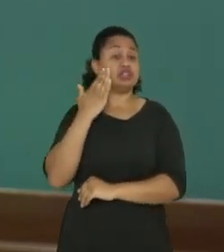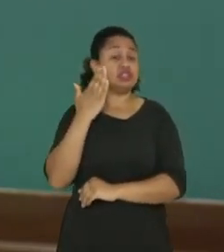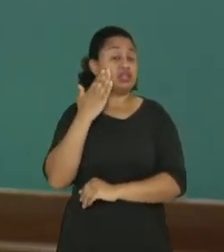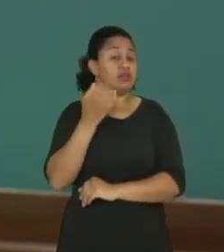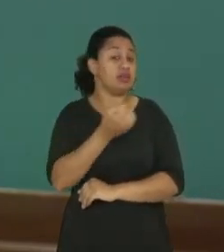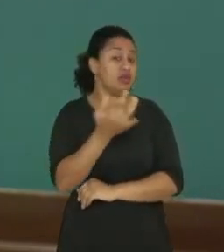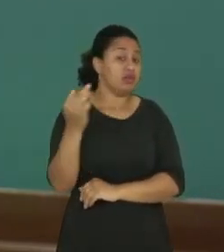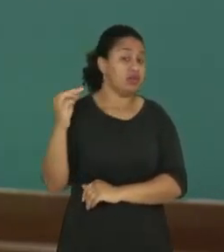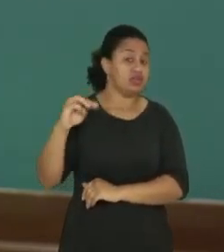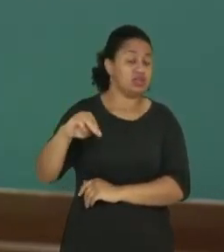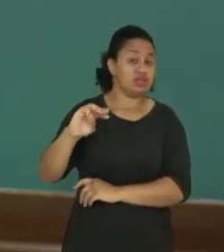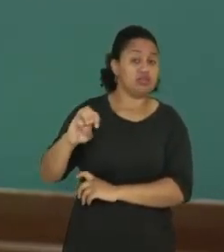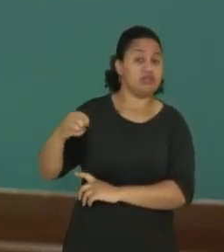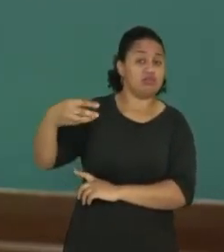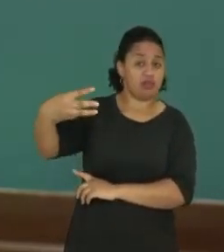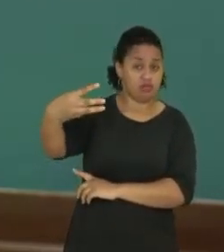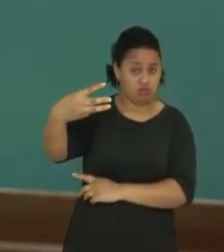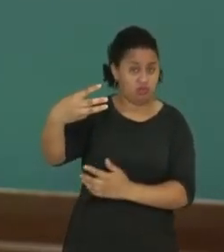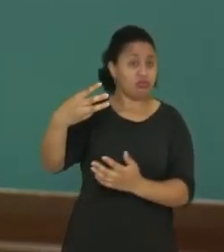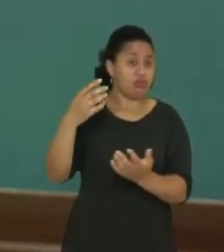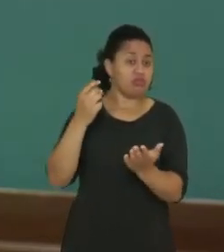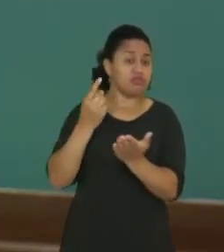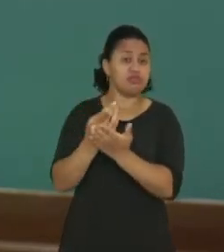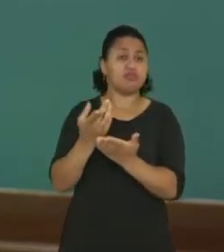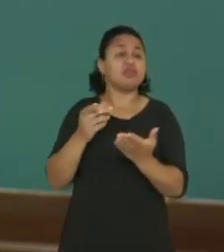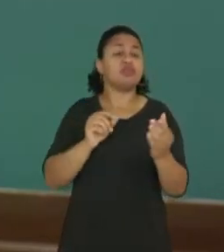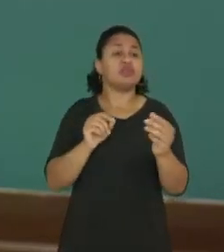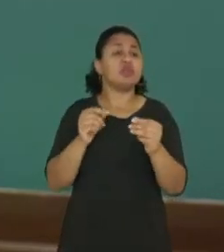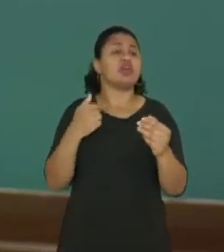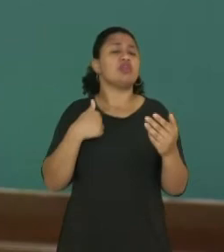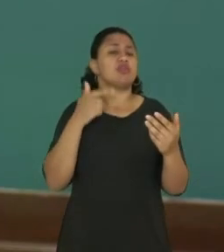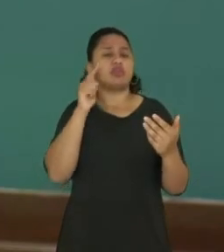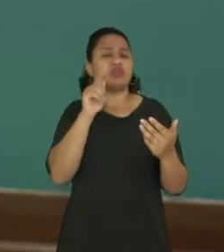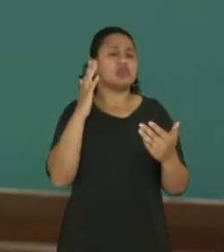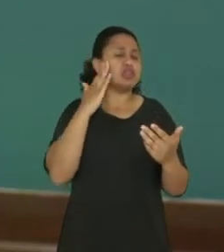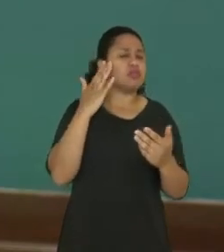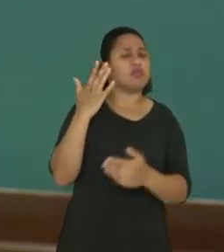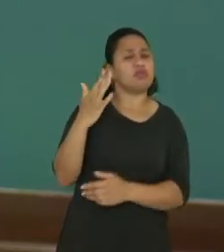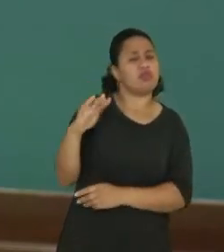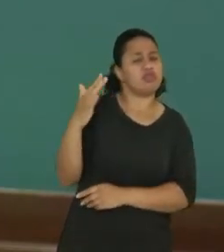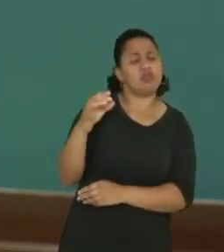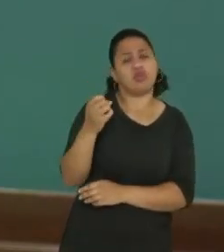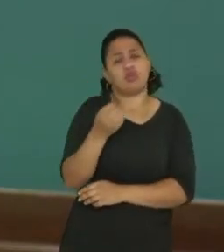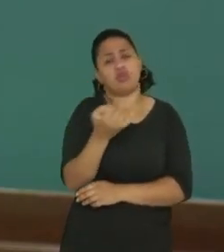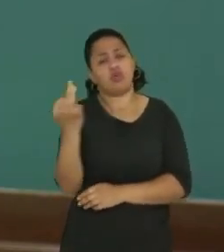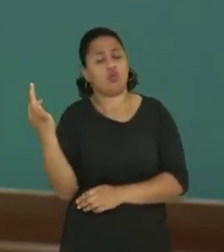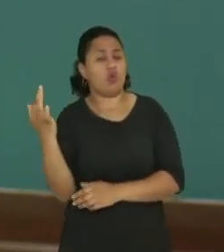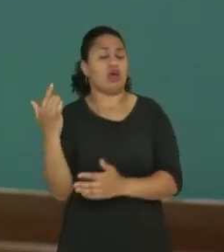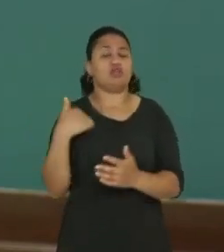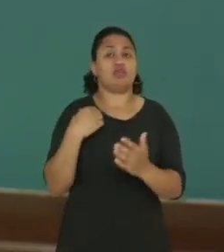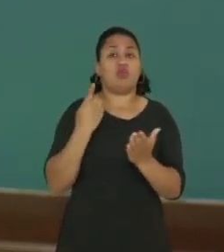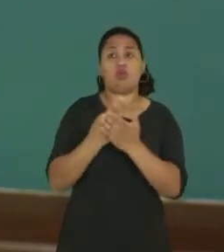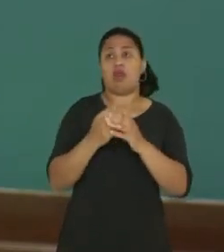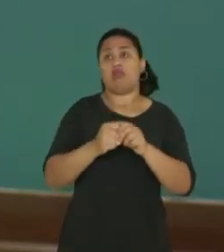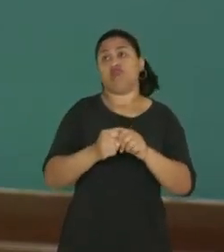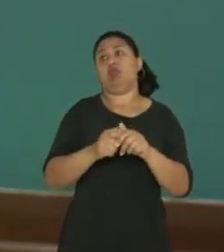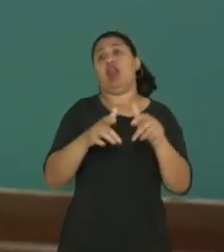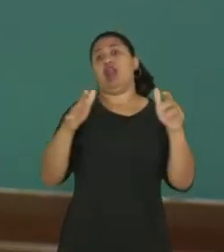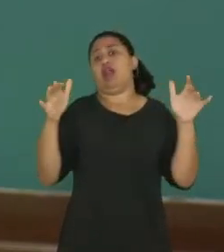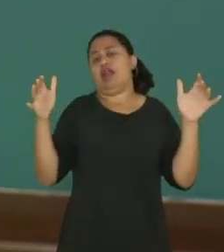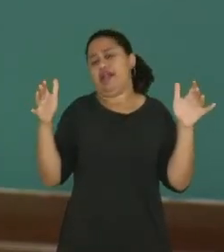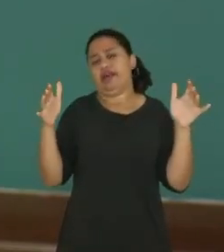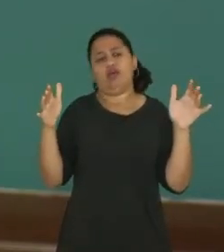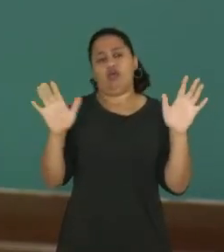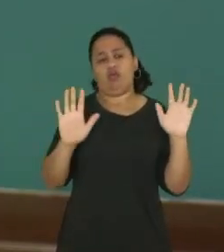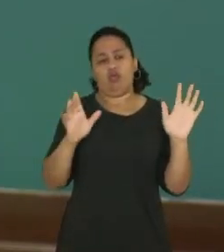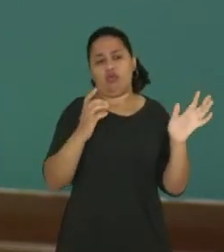metros cúbicos que vai ser comprada, né? Até para poder estimar mais ou menos quanto que vai ser comprar, não comprar muito, né? Ou deixar de